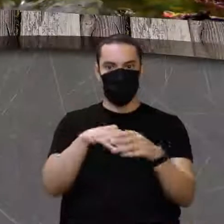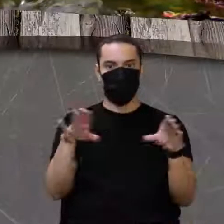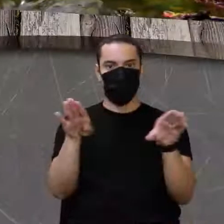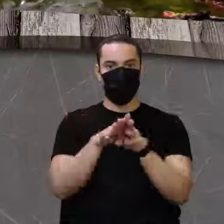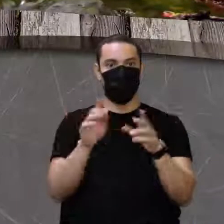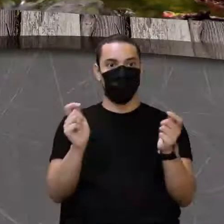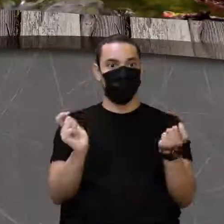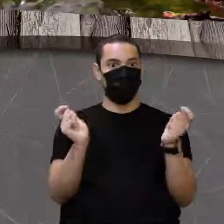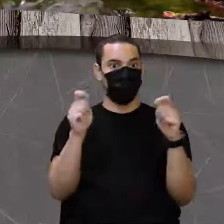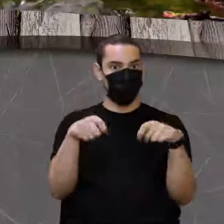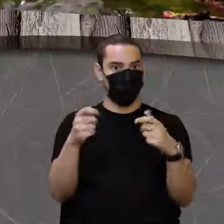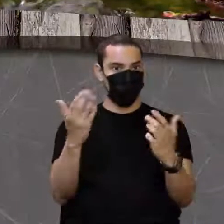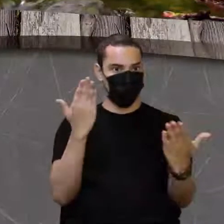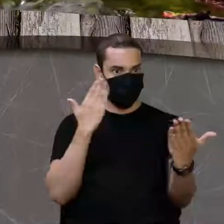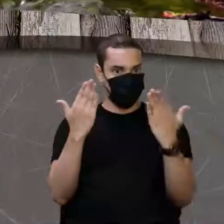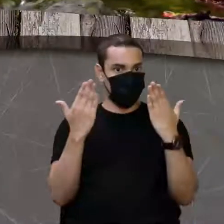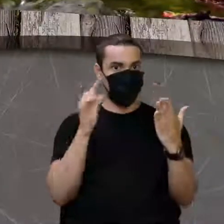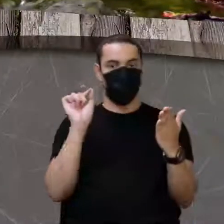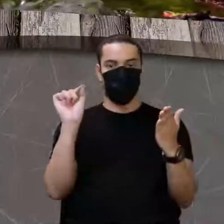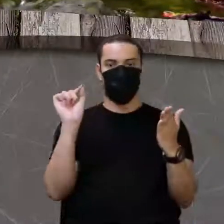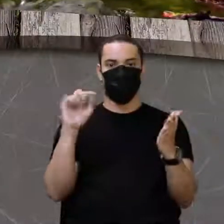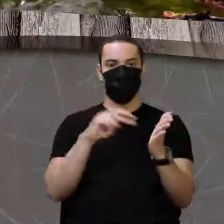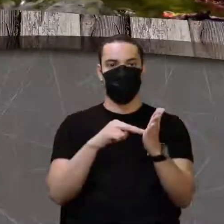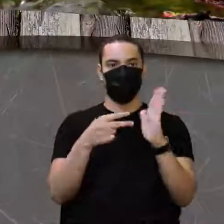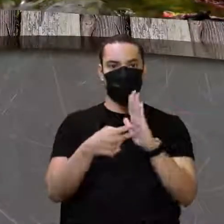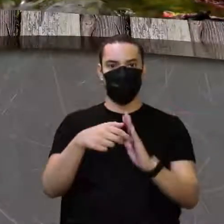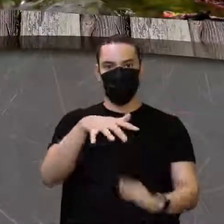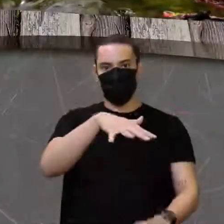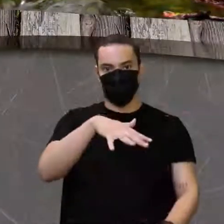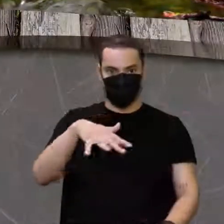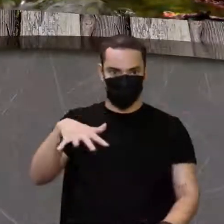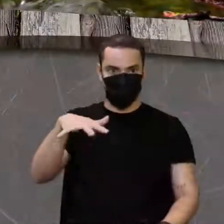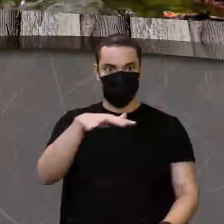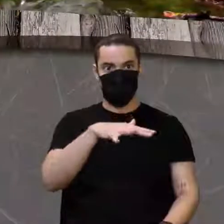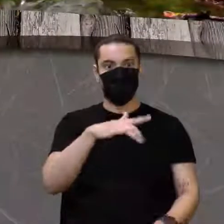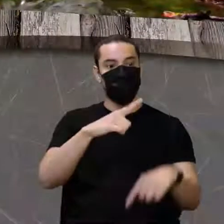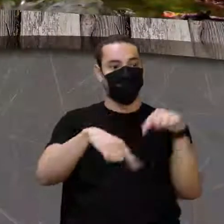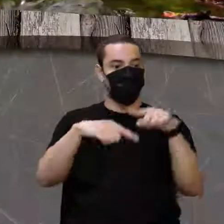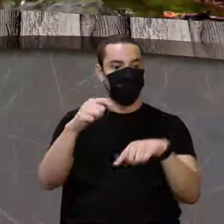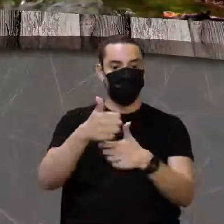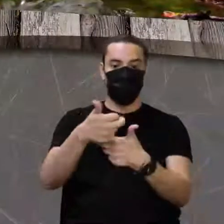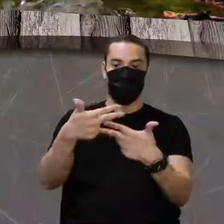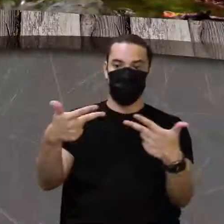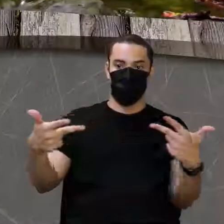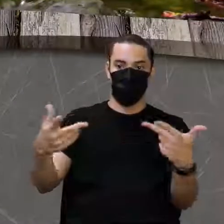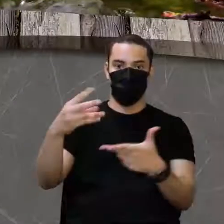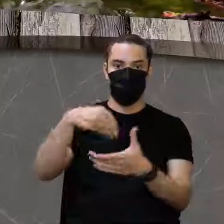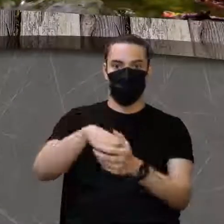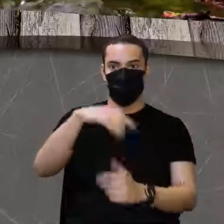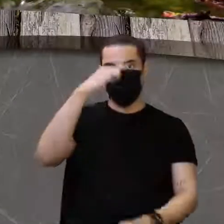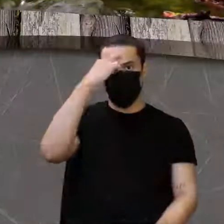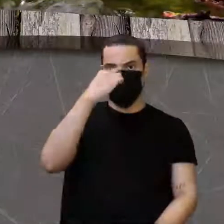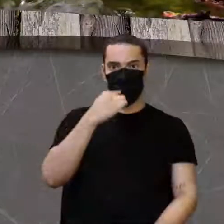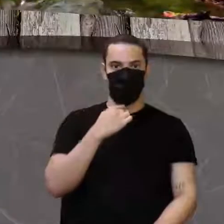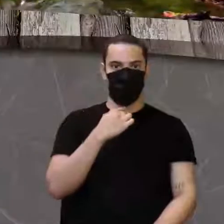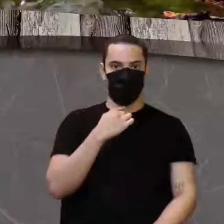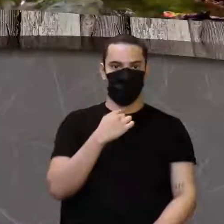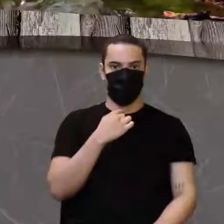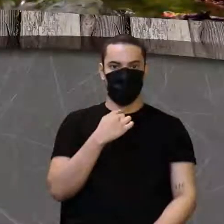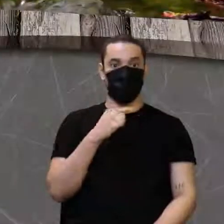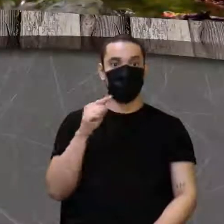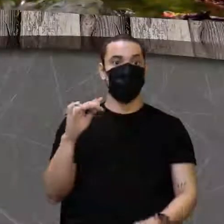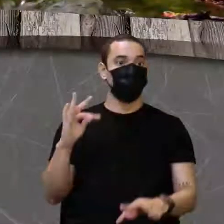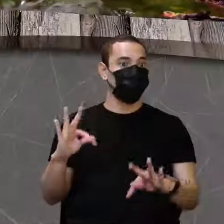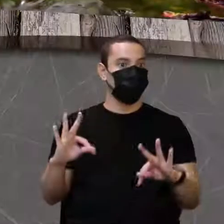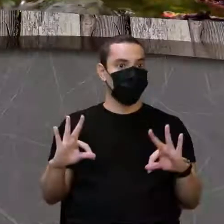estar comparando o que esse ambiente tem de recurso para essa espécie, tá? E aí